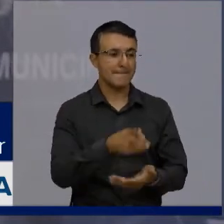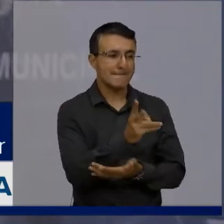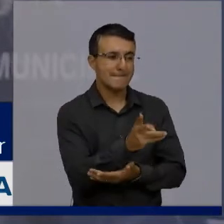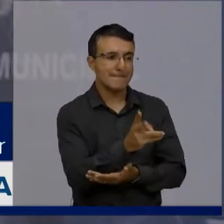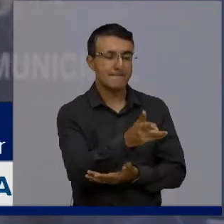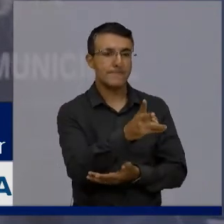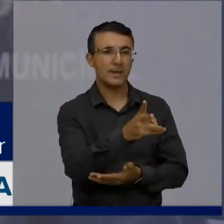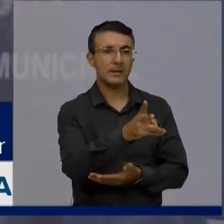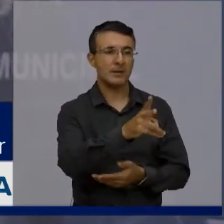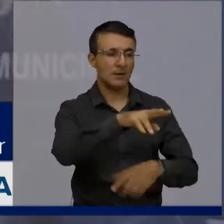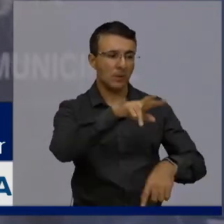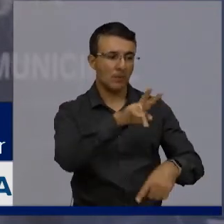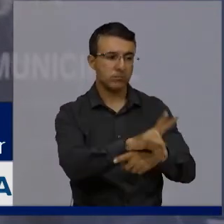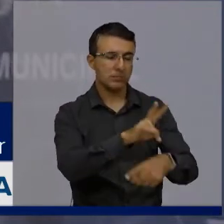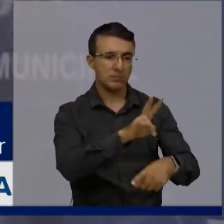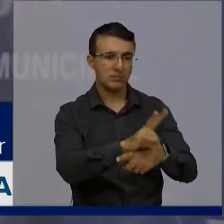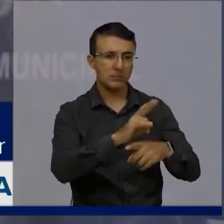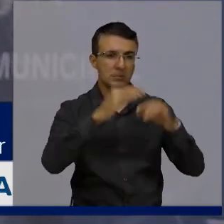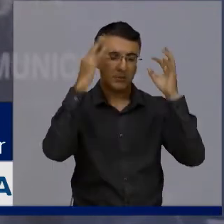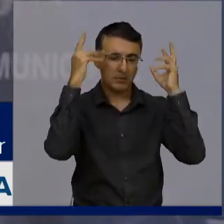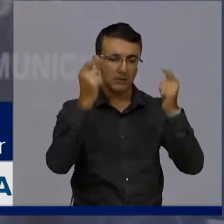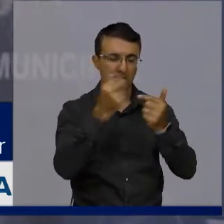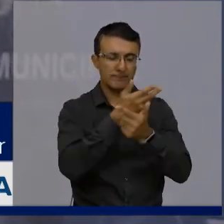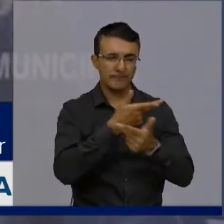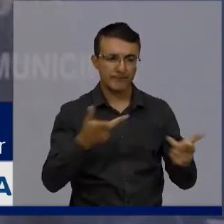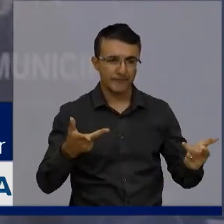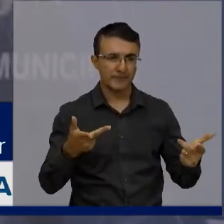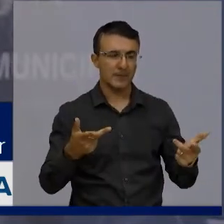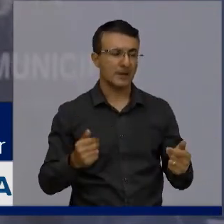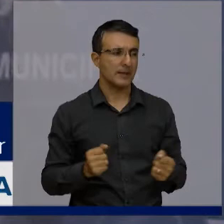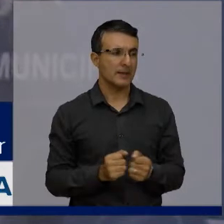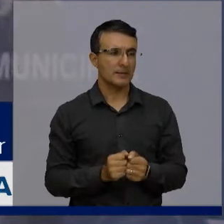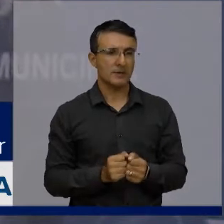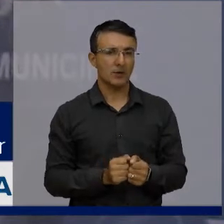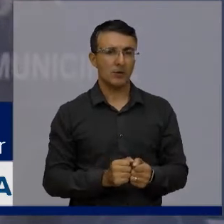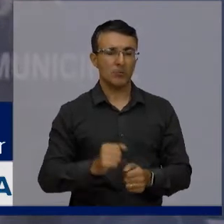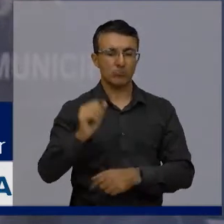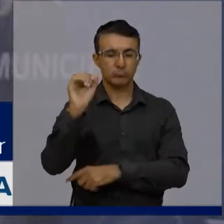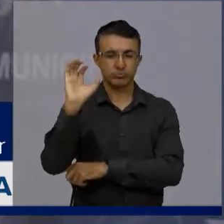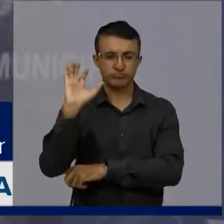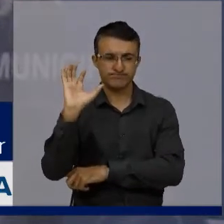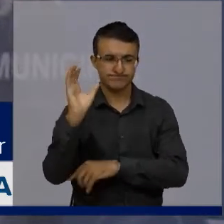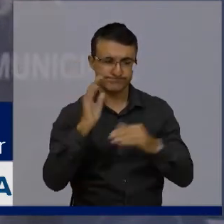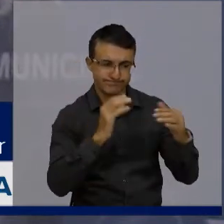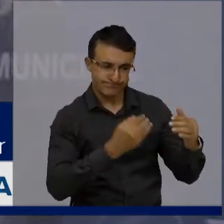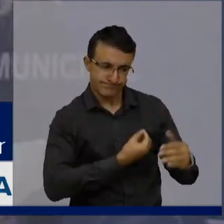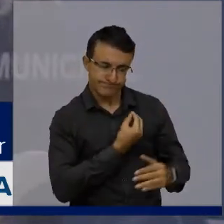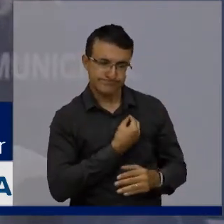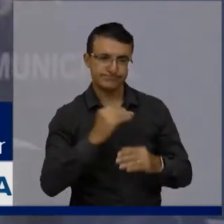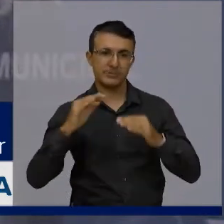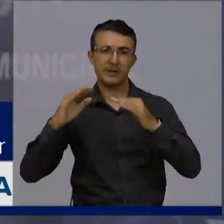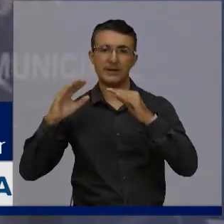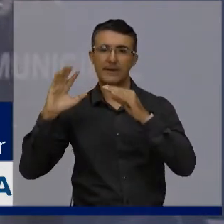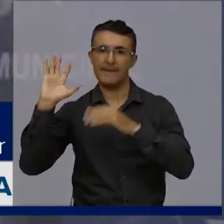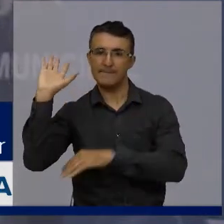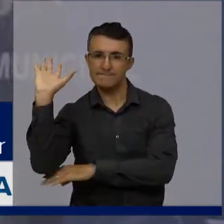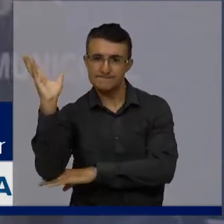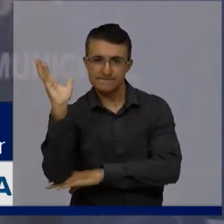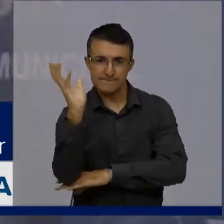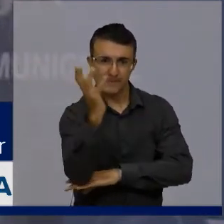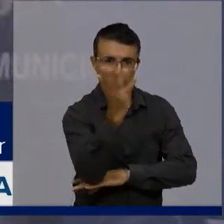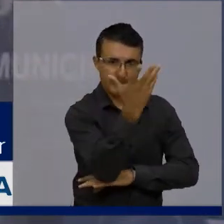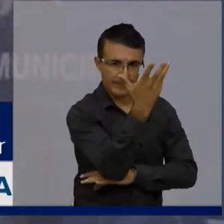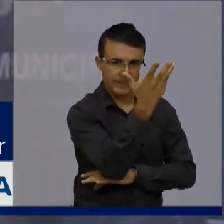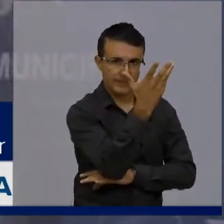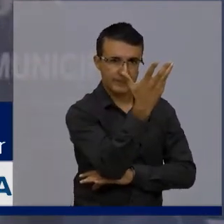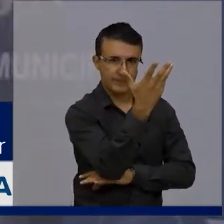única brasileira a participar do estudo, professora do Departamento de Ecologia da Universidade Federal. Só para conhecimento de todos,